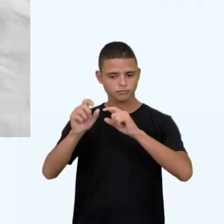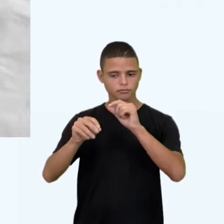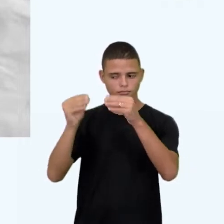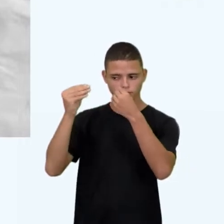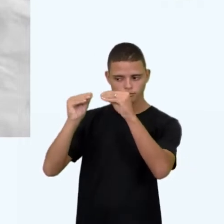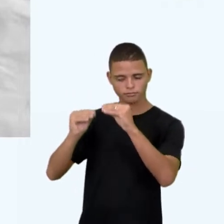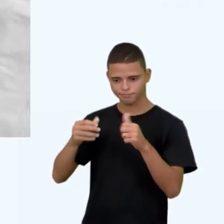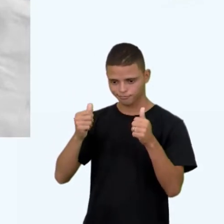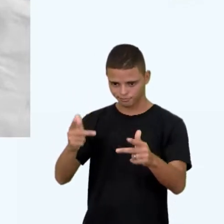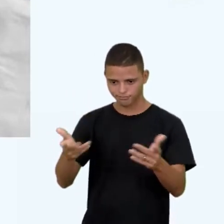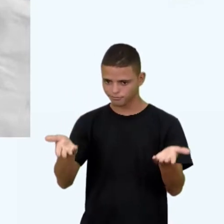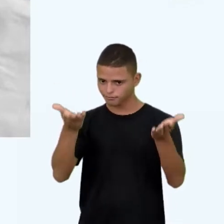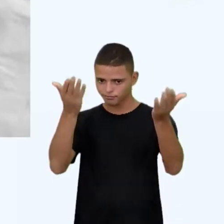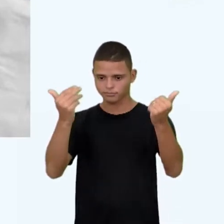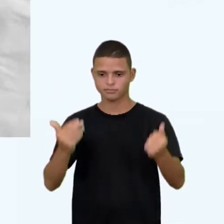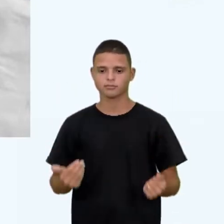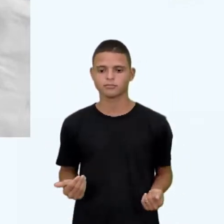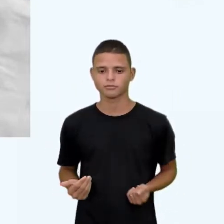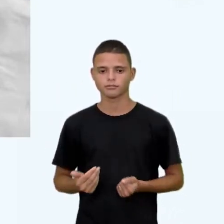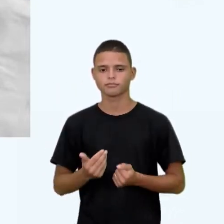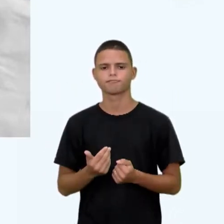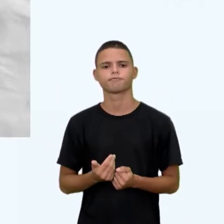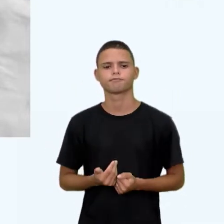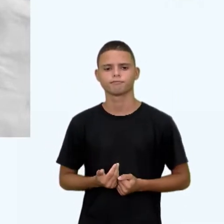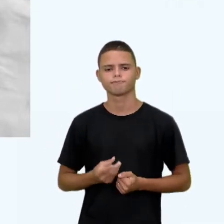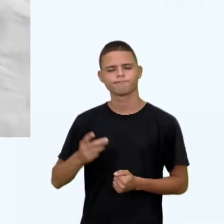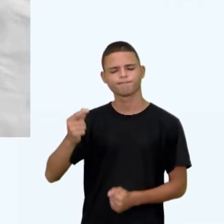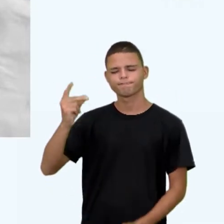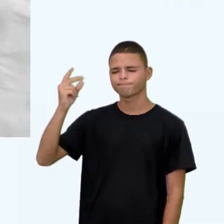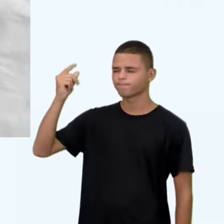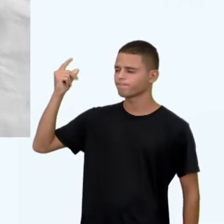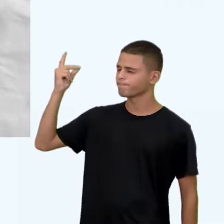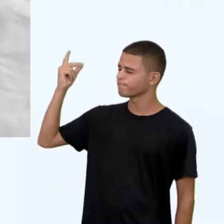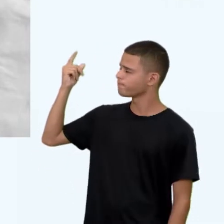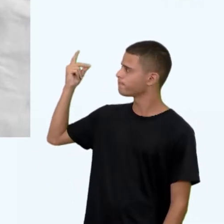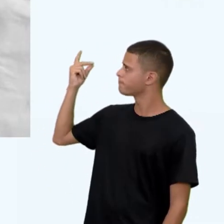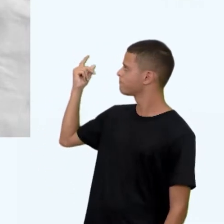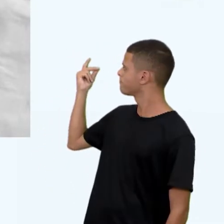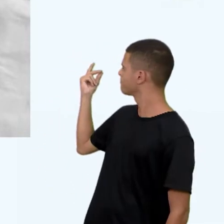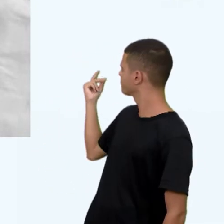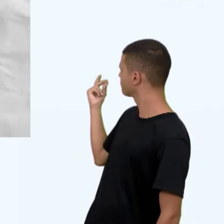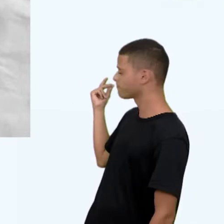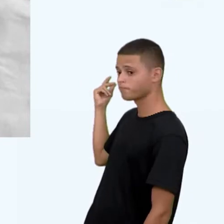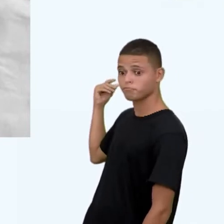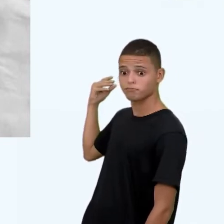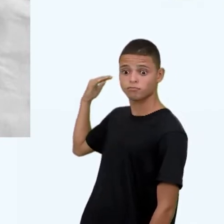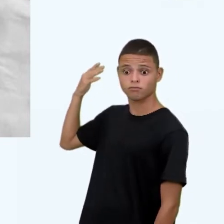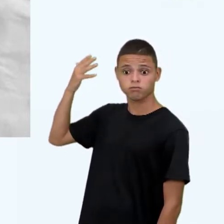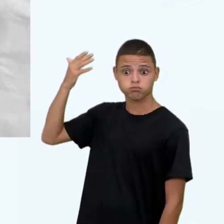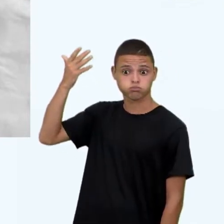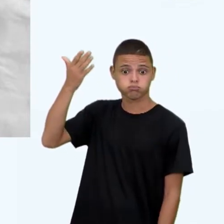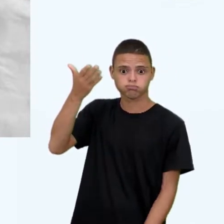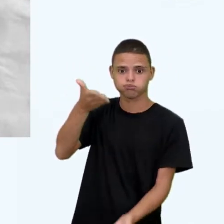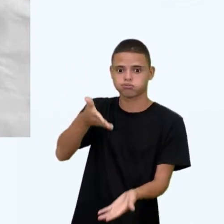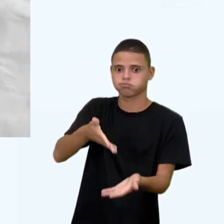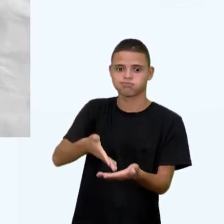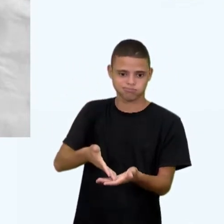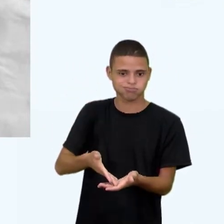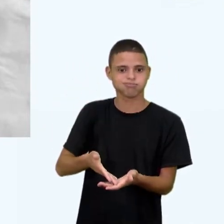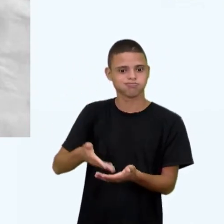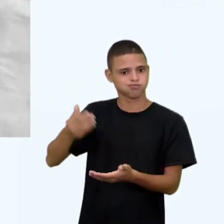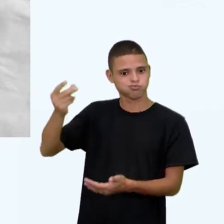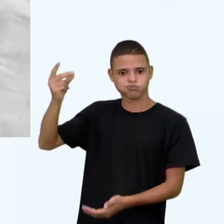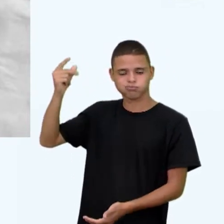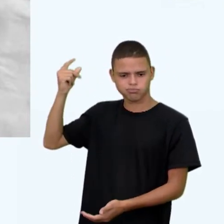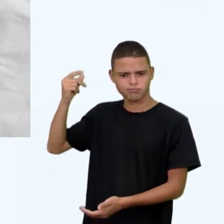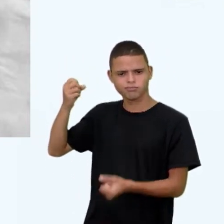Estão prontos? Então vamos nessa. Há muito tempo atrás... Calma lá que não é tanto tempo assim, meu consagrado. A